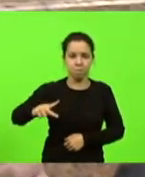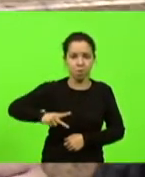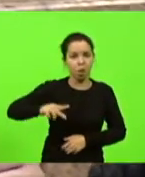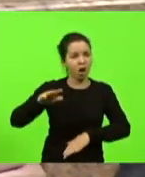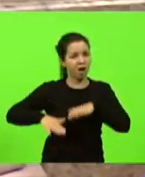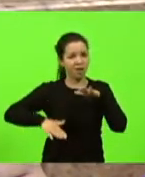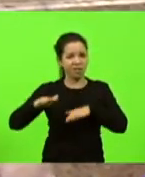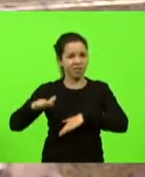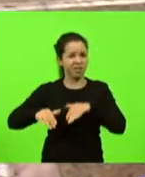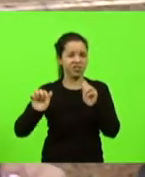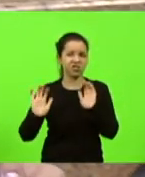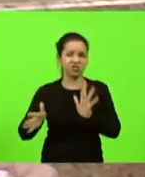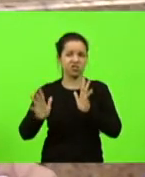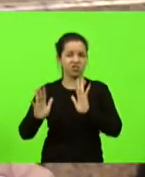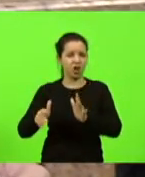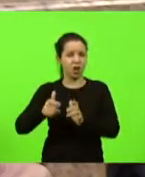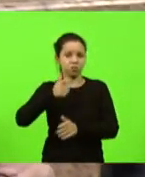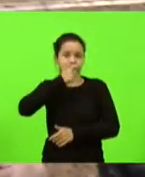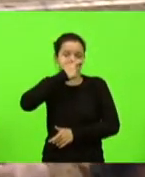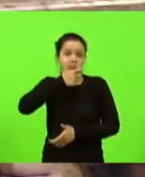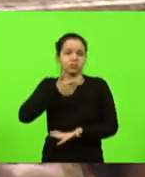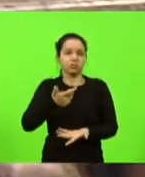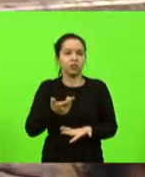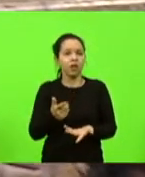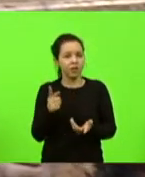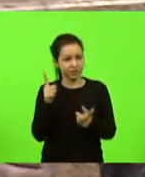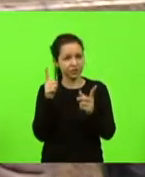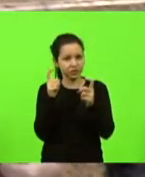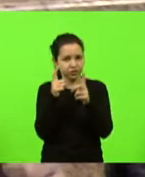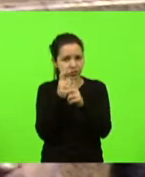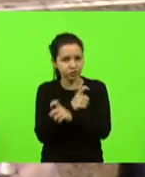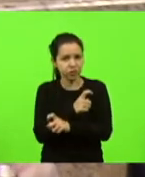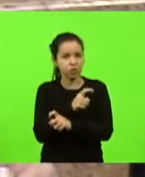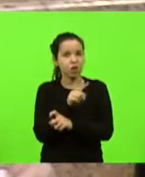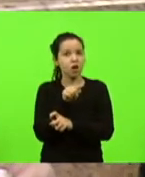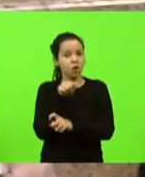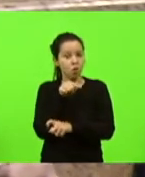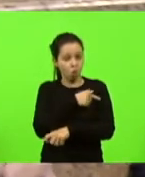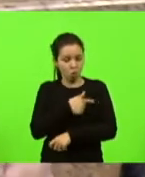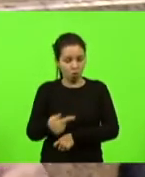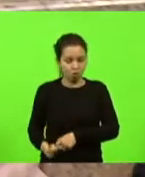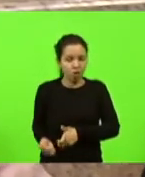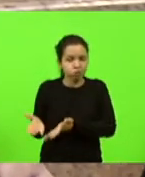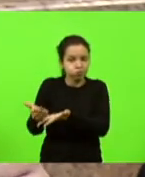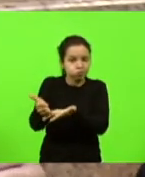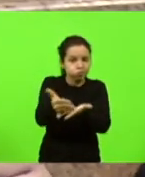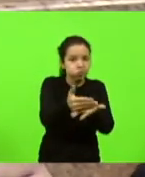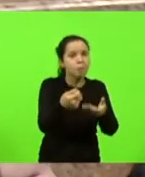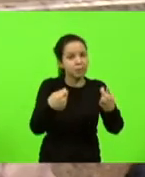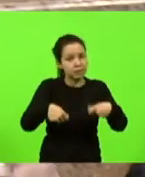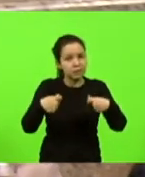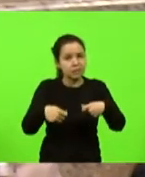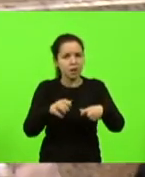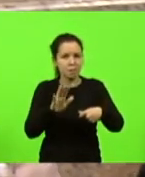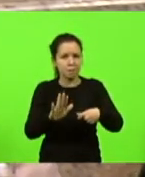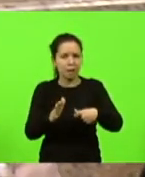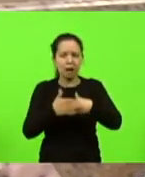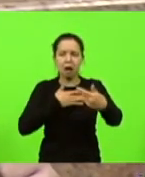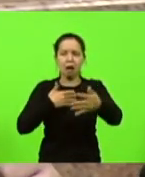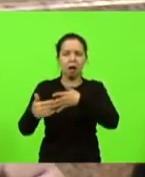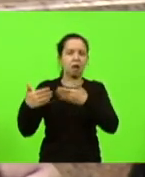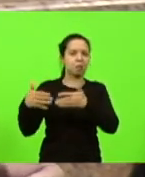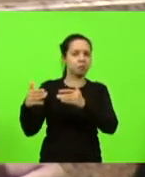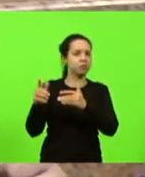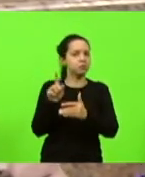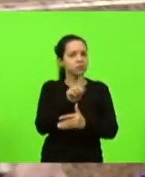aí é complicado tocar isso aí, porque o Estado precisa arrecadar, mas não a custa, a qualquer preço e a qualquer custo. Não